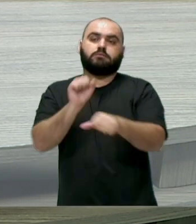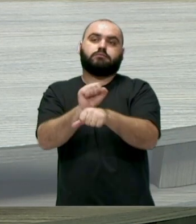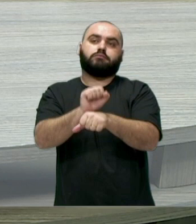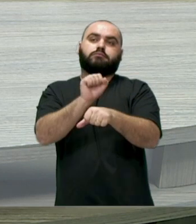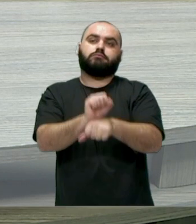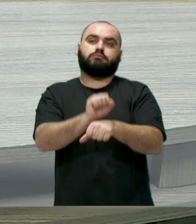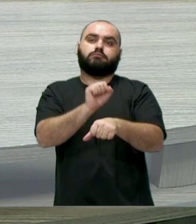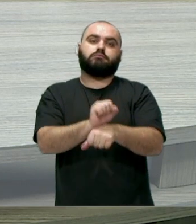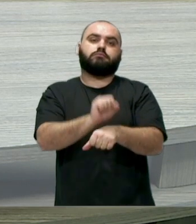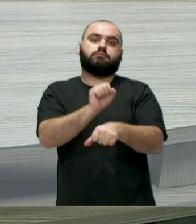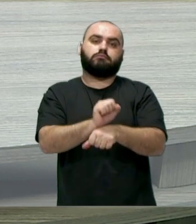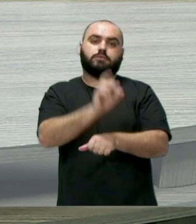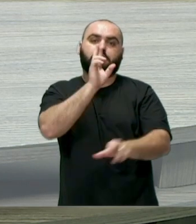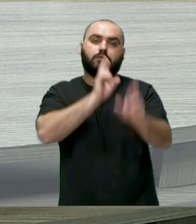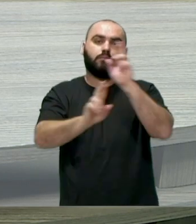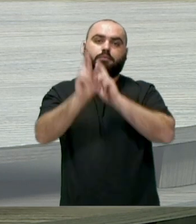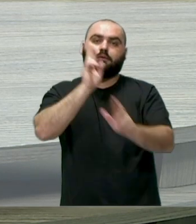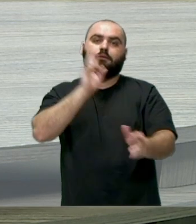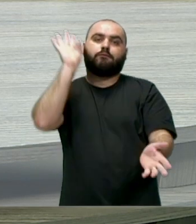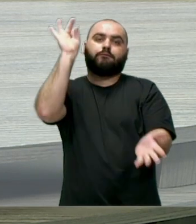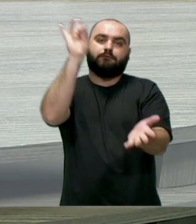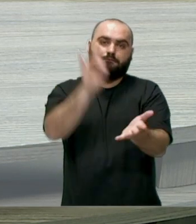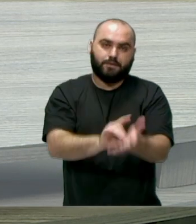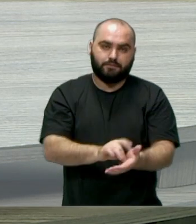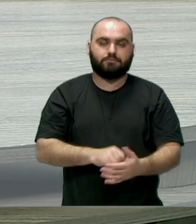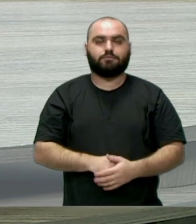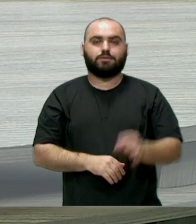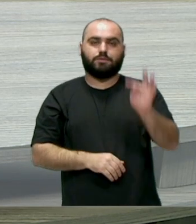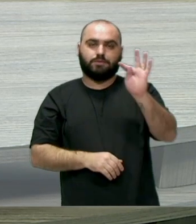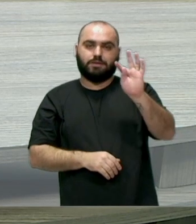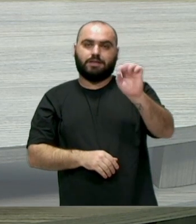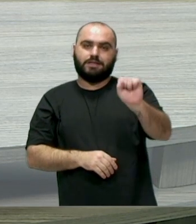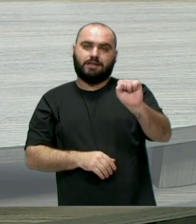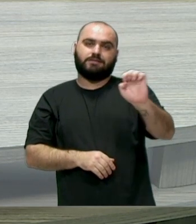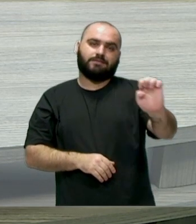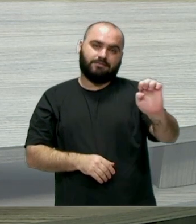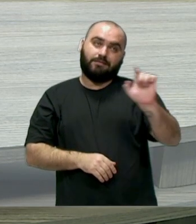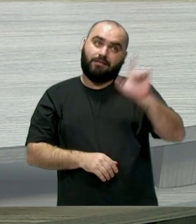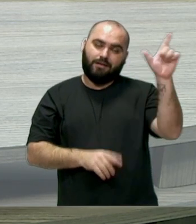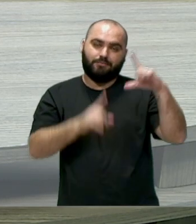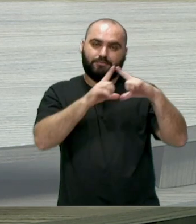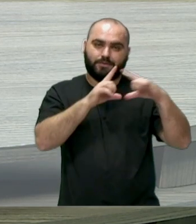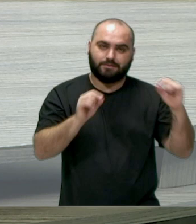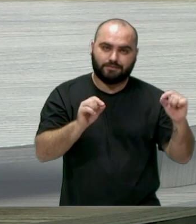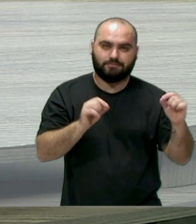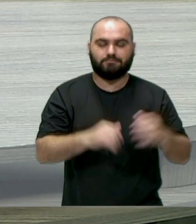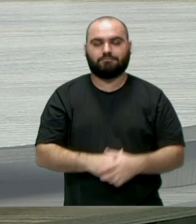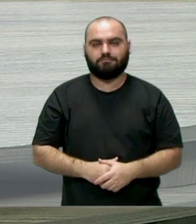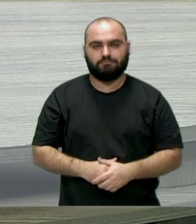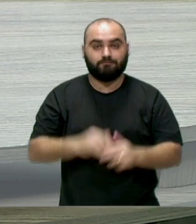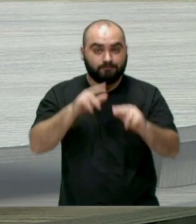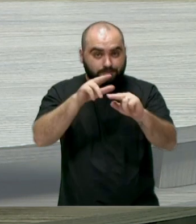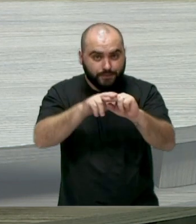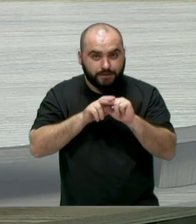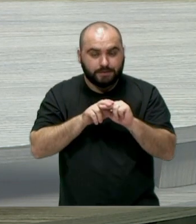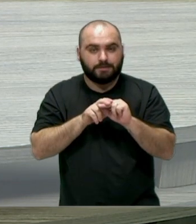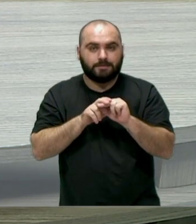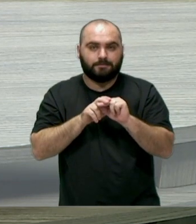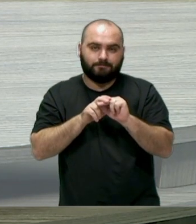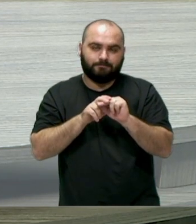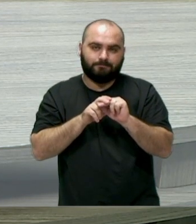aguardando o resultado, a divulgação do resultado pelo Tribunal Superior Eleitoral. Então, há sim uma